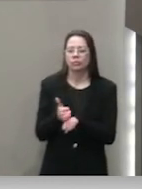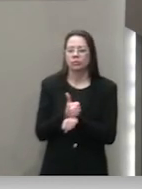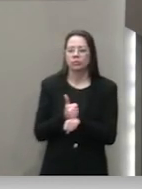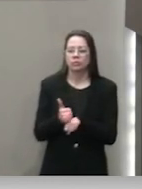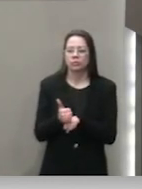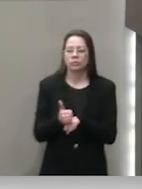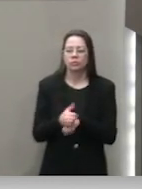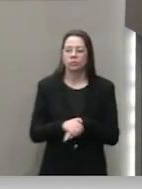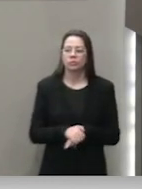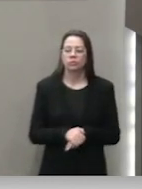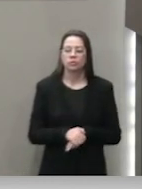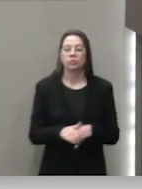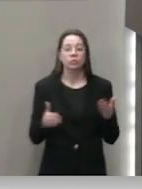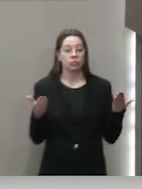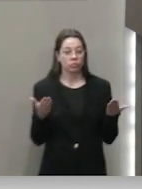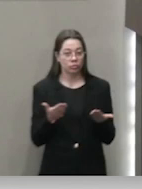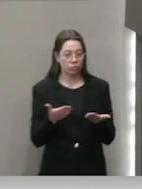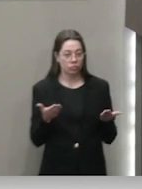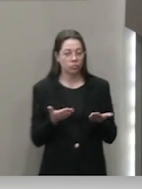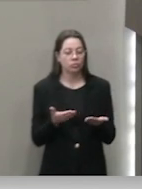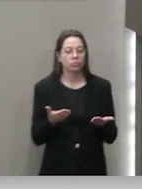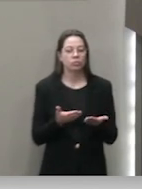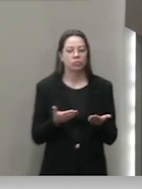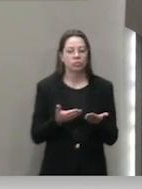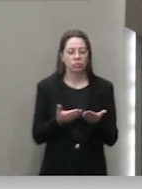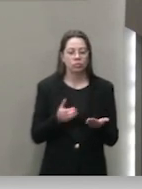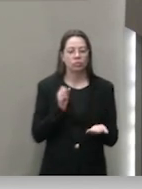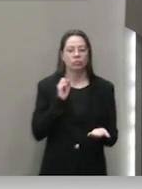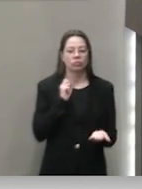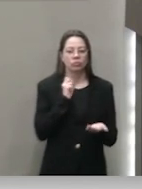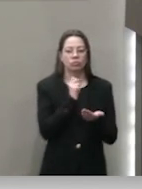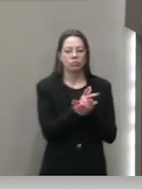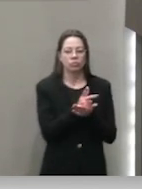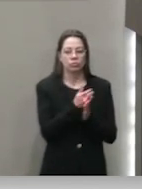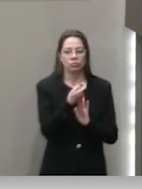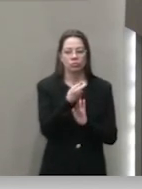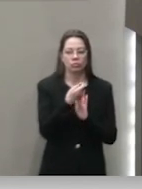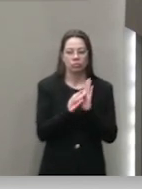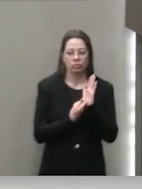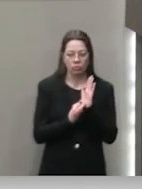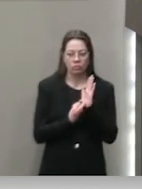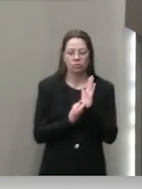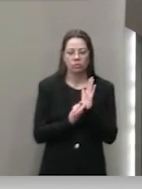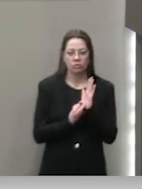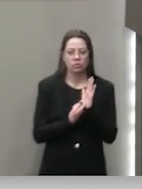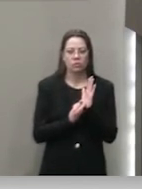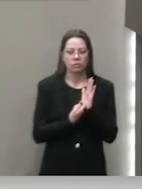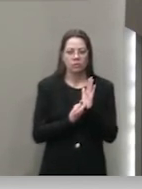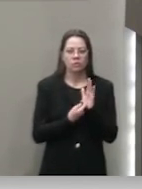profissionais. Hoje, a adesão a vagas em concursos públicos e a